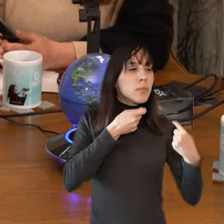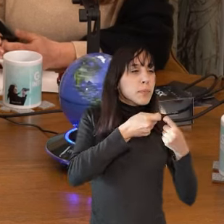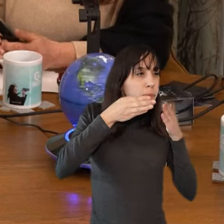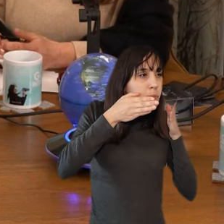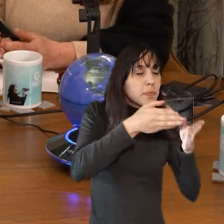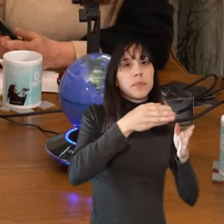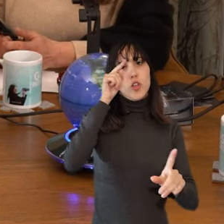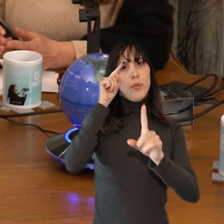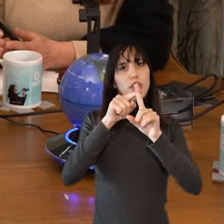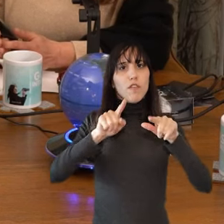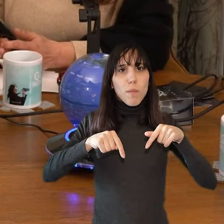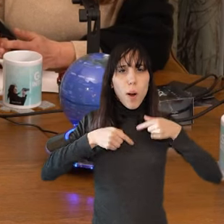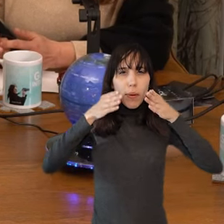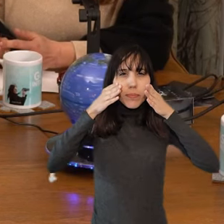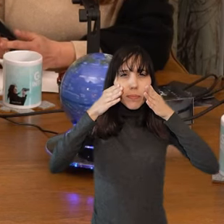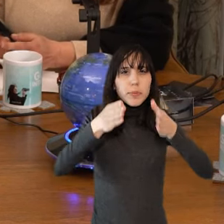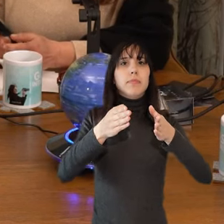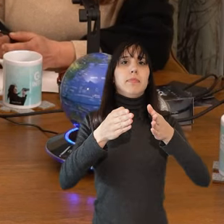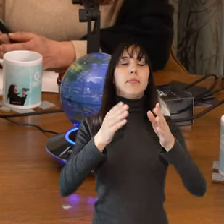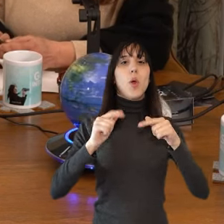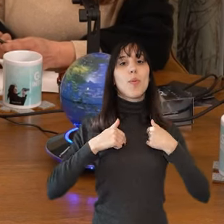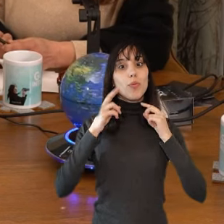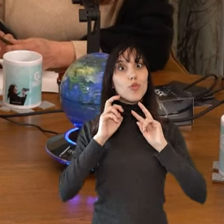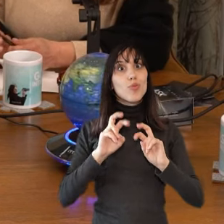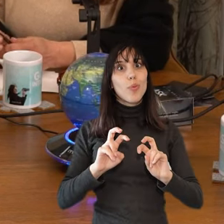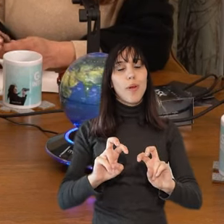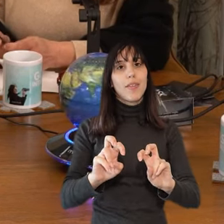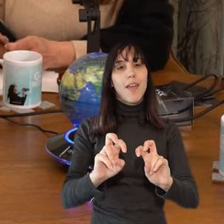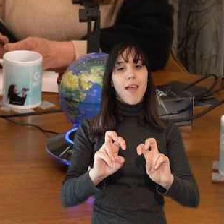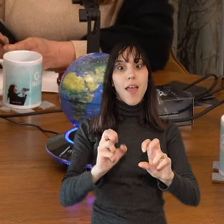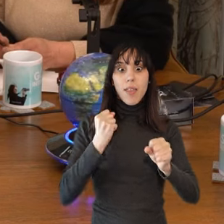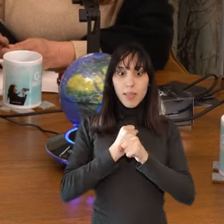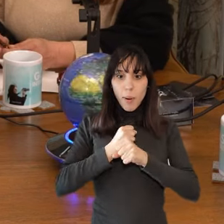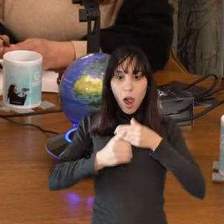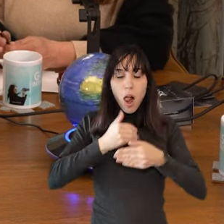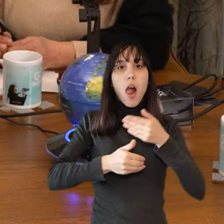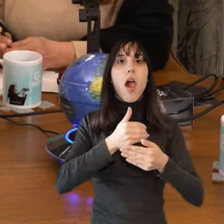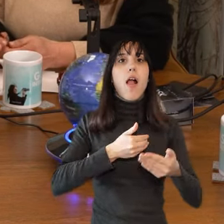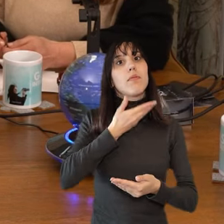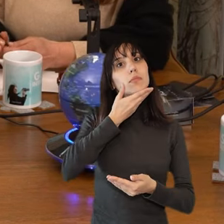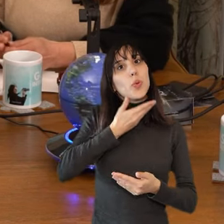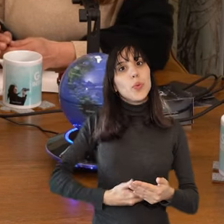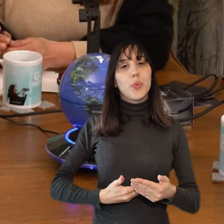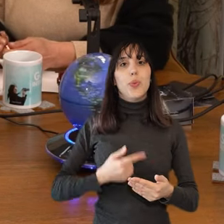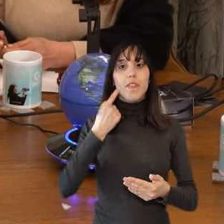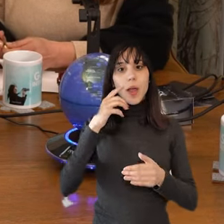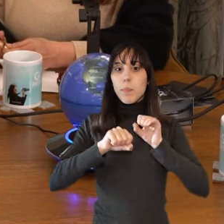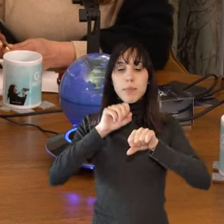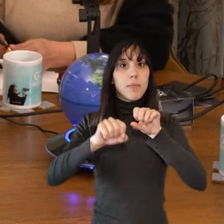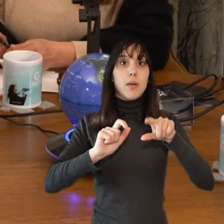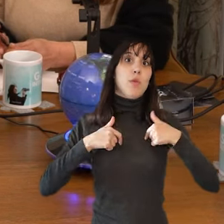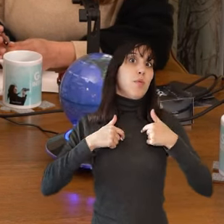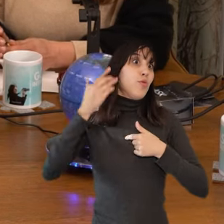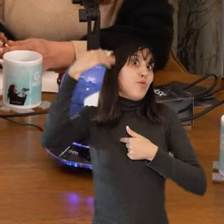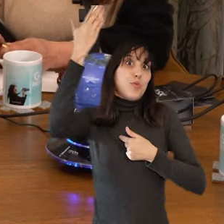os seus objetivos e nesse processo de autodescoberta eh trabalhar essas competências para se tornarem o que eles